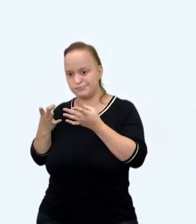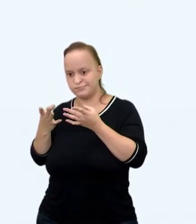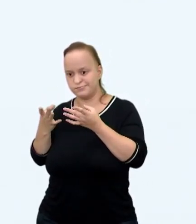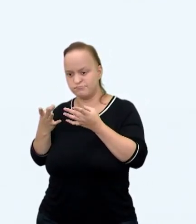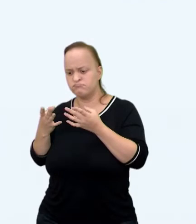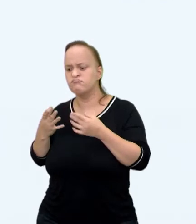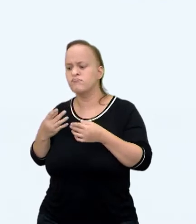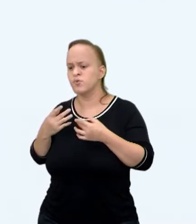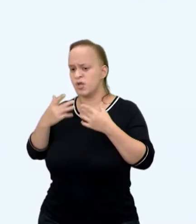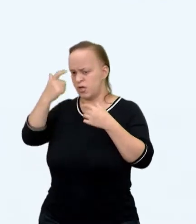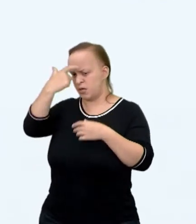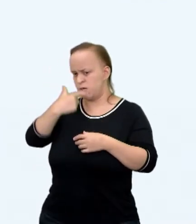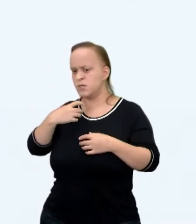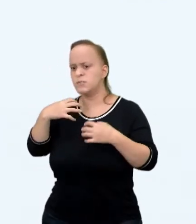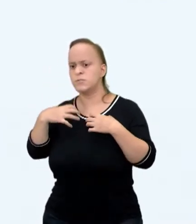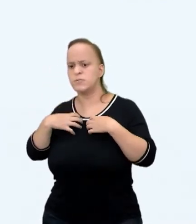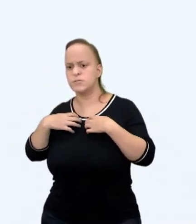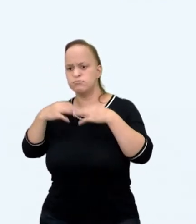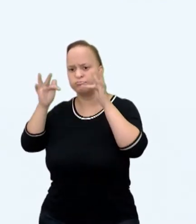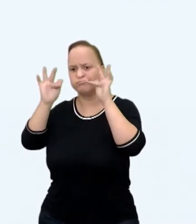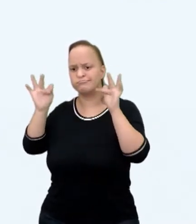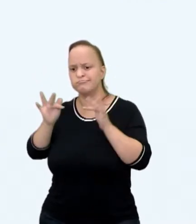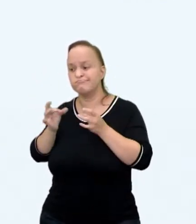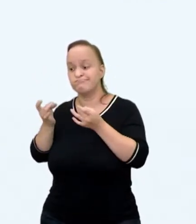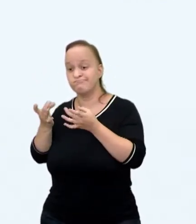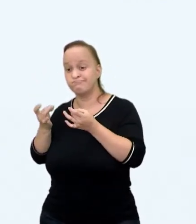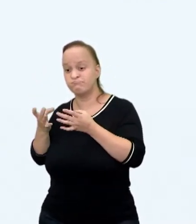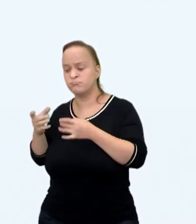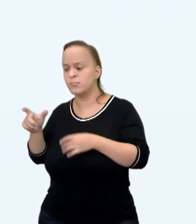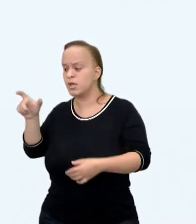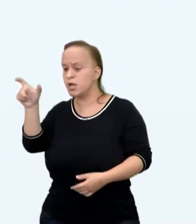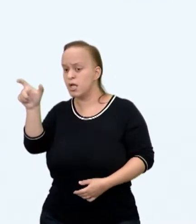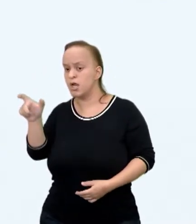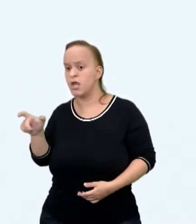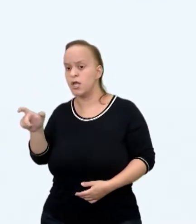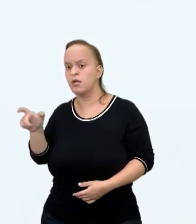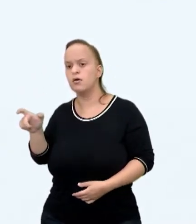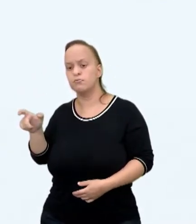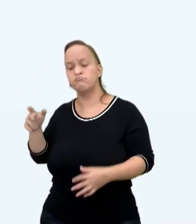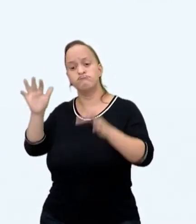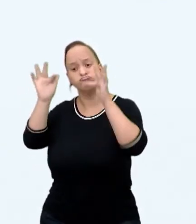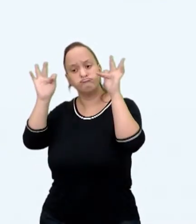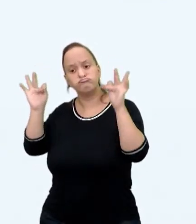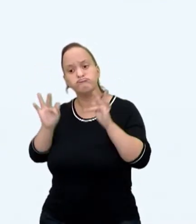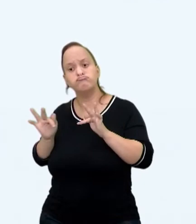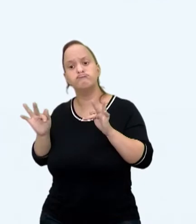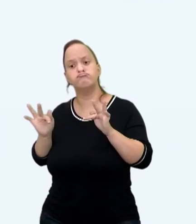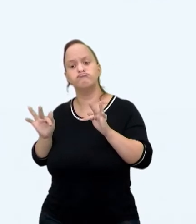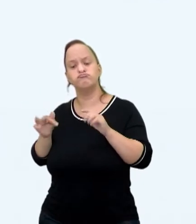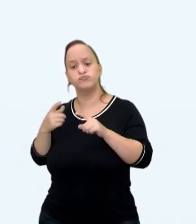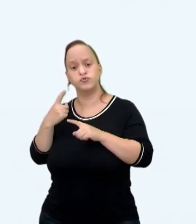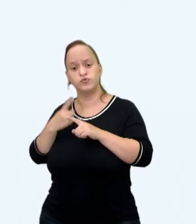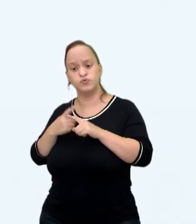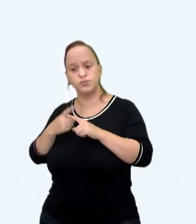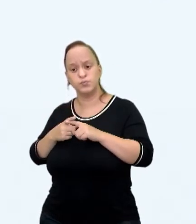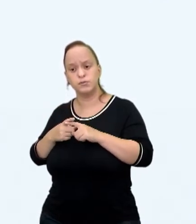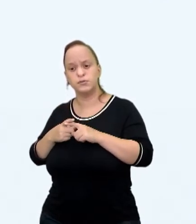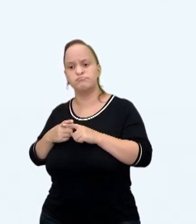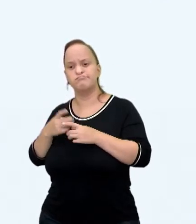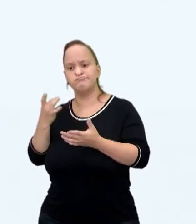cliente também para gerar um ciclo de venda. Ponto, acabou. Se você sintetizar marketing, uma única coisa significa